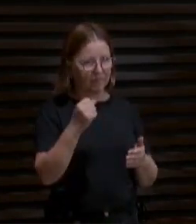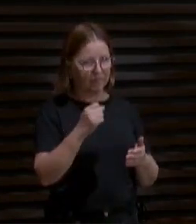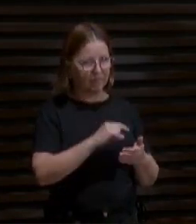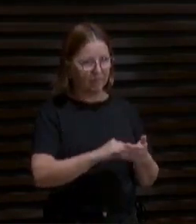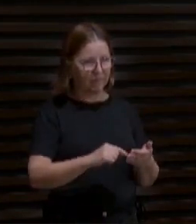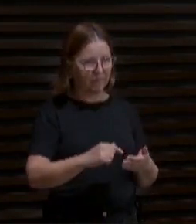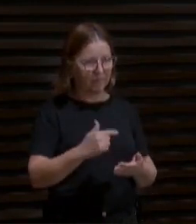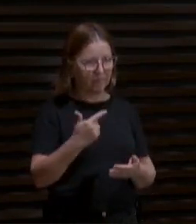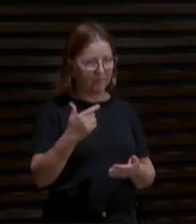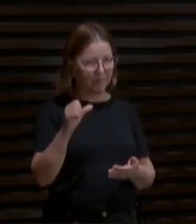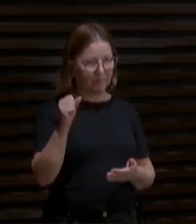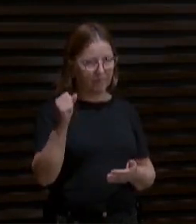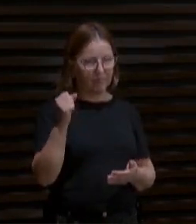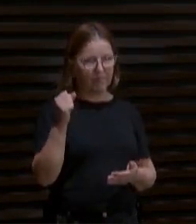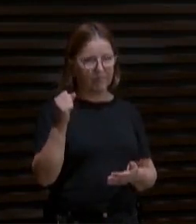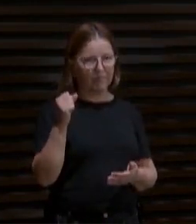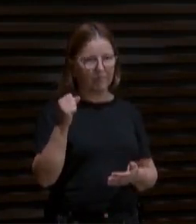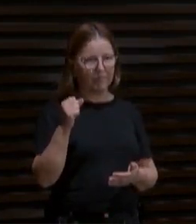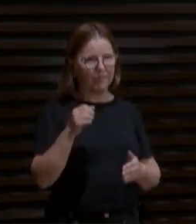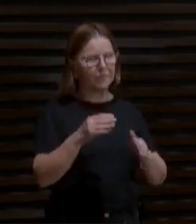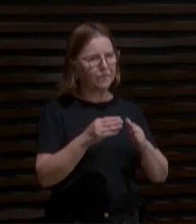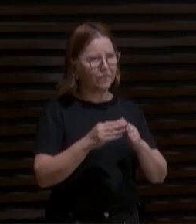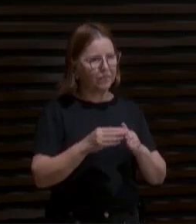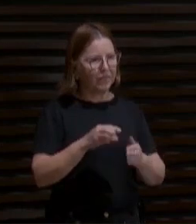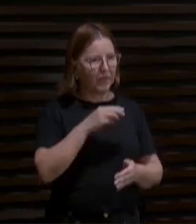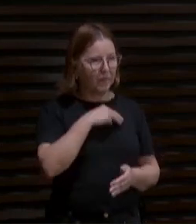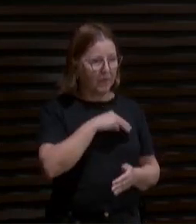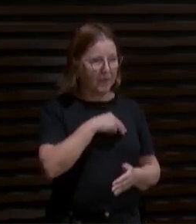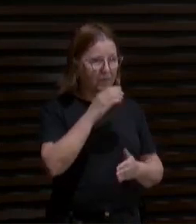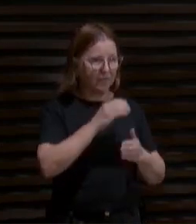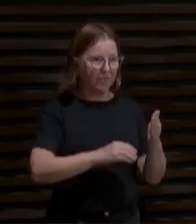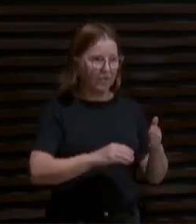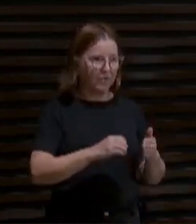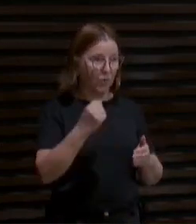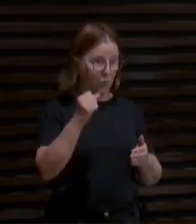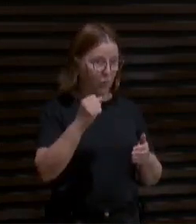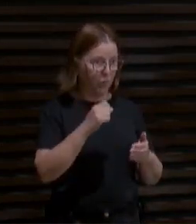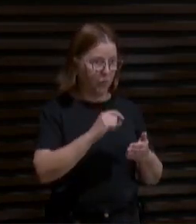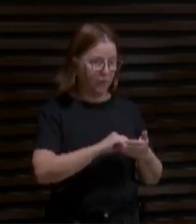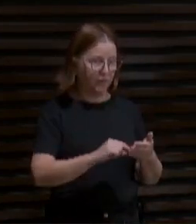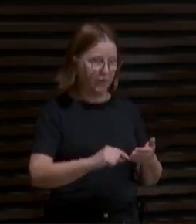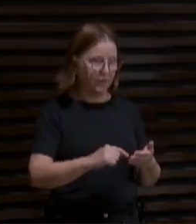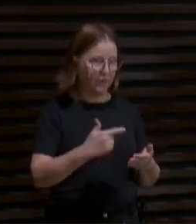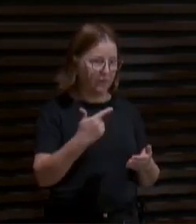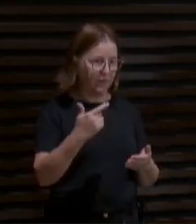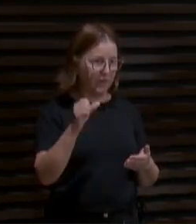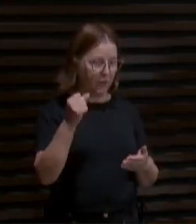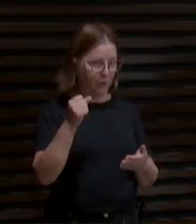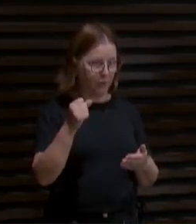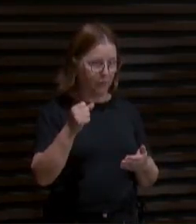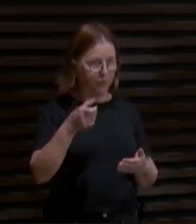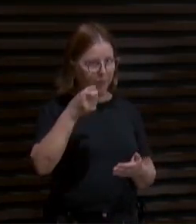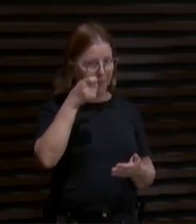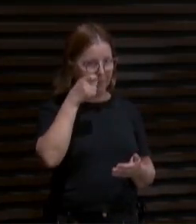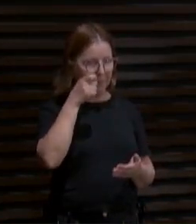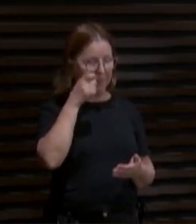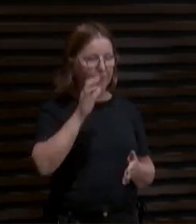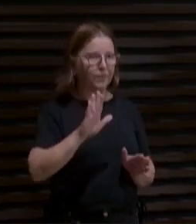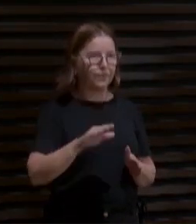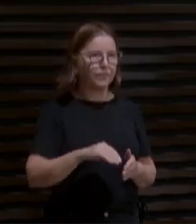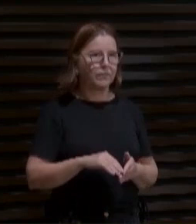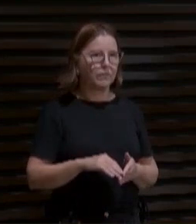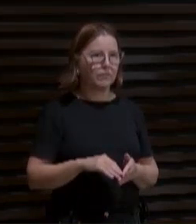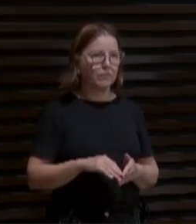28. Por favor, Mateus 8, 28. Presta atenção nesta questão aqui. Tendo